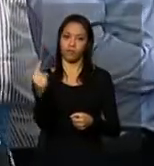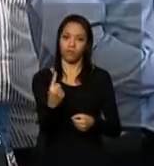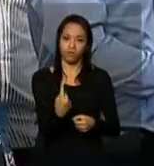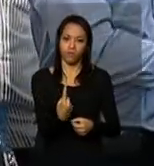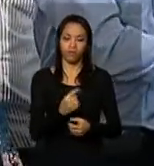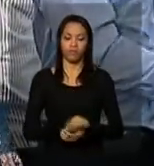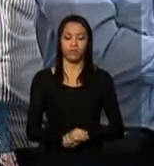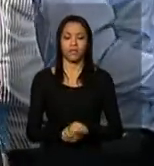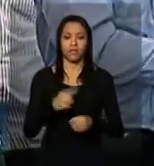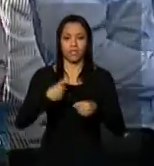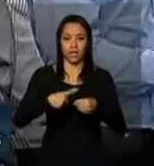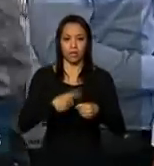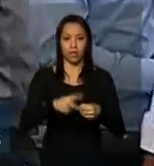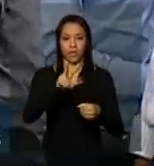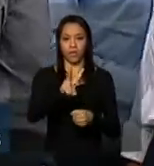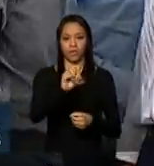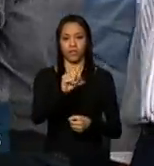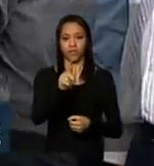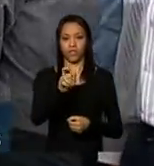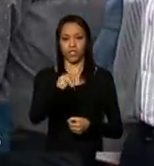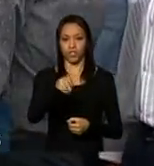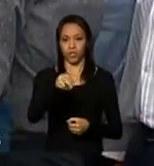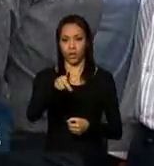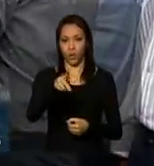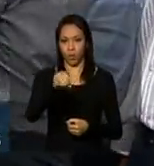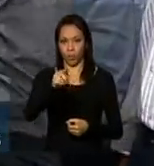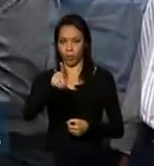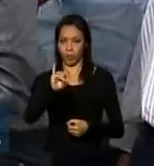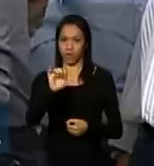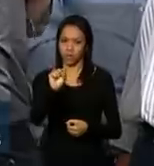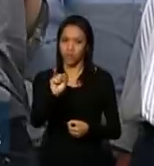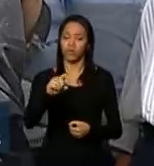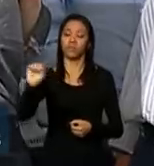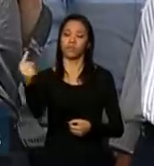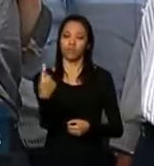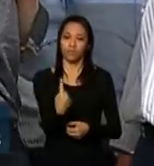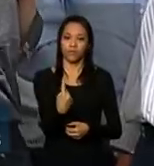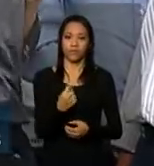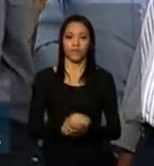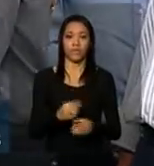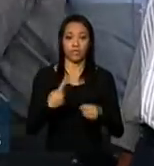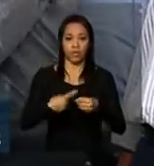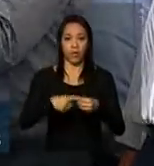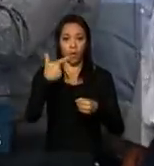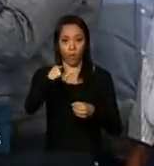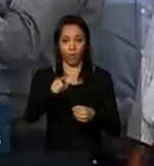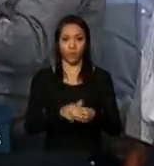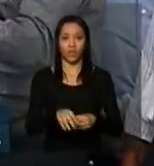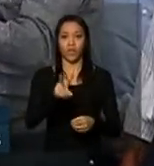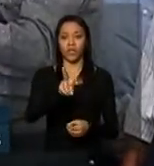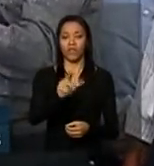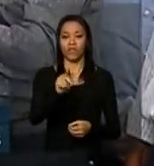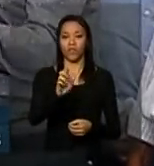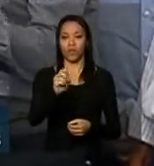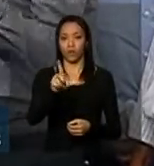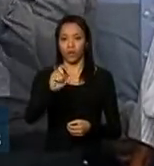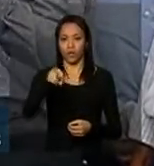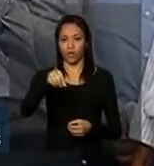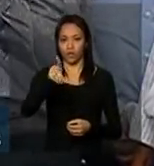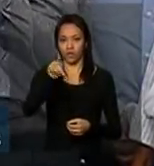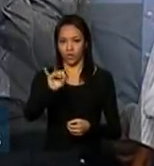Júnior Virginópolis ir Amaro Pinheiro Roque Virgolândia Arnaldo de